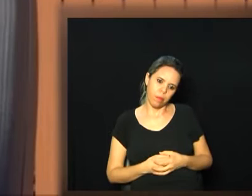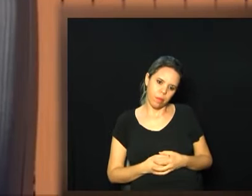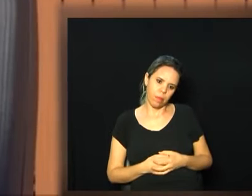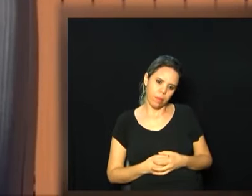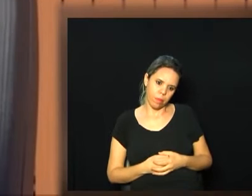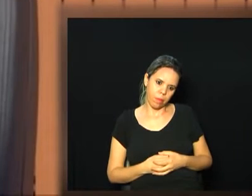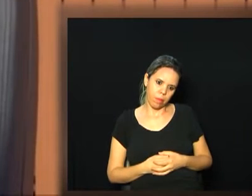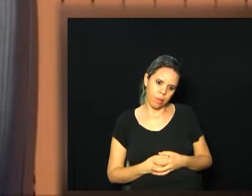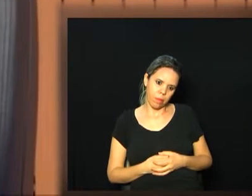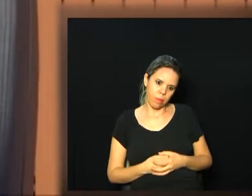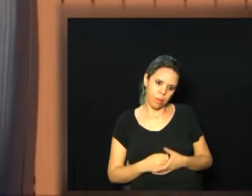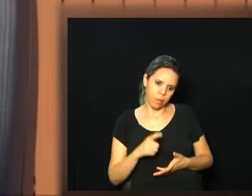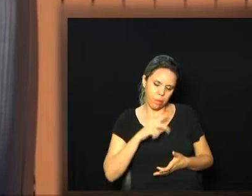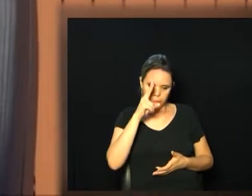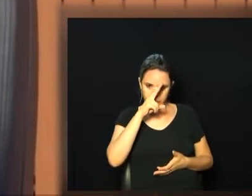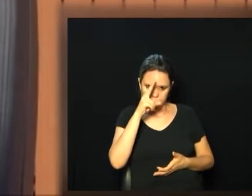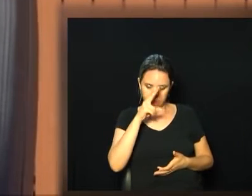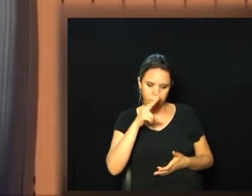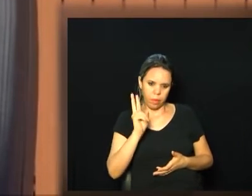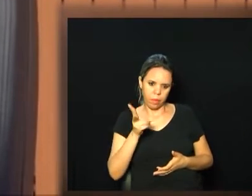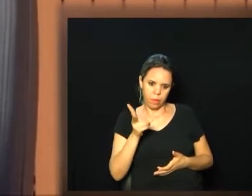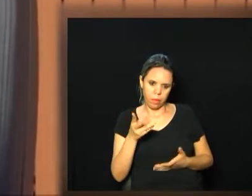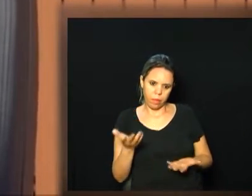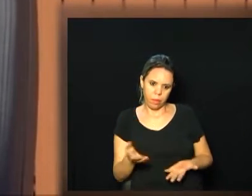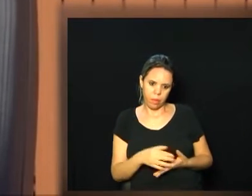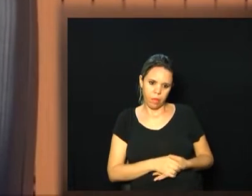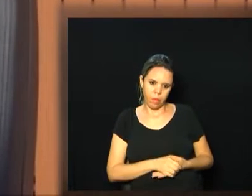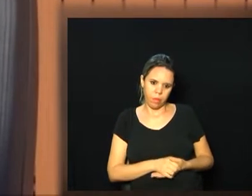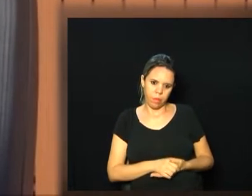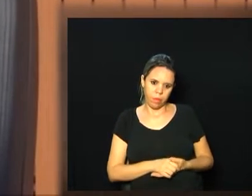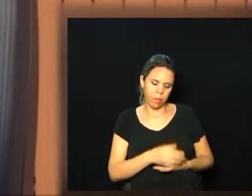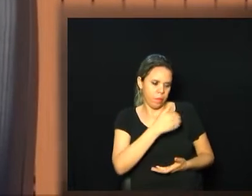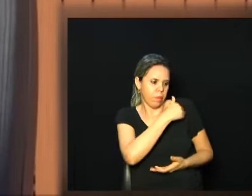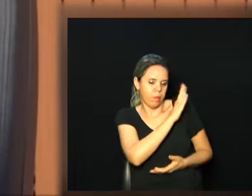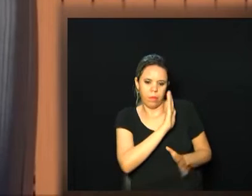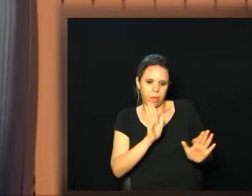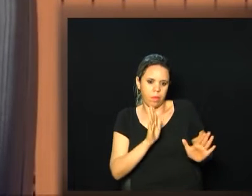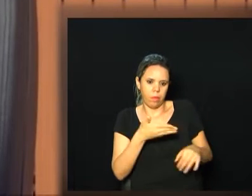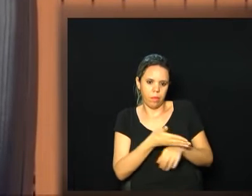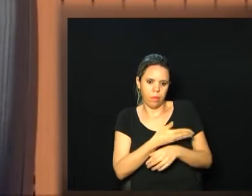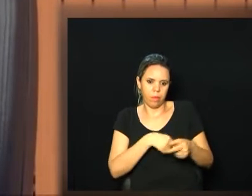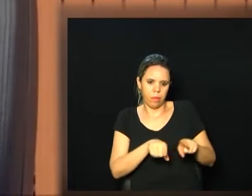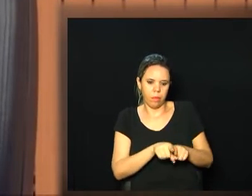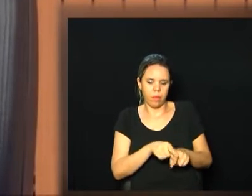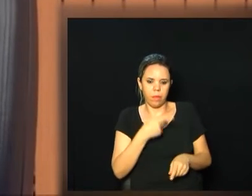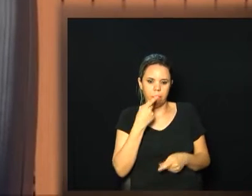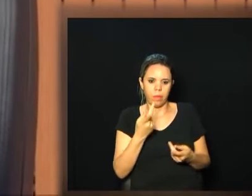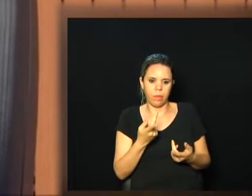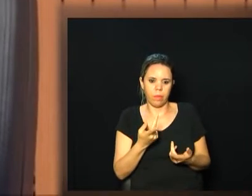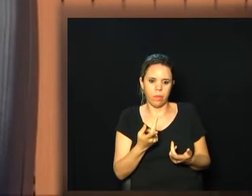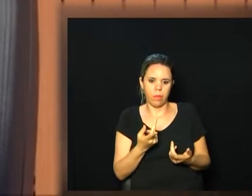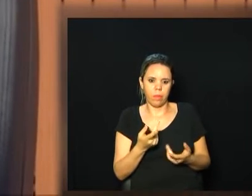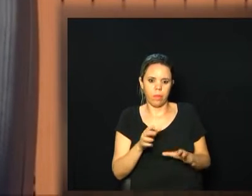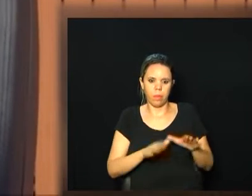nossa gente. Então, a gente tem que lembrar sempre isso, né? E o preconceito que está envolvido, né? Quando se fala em